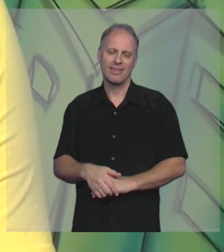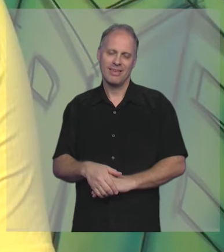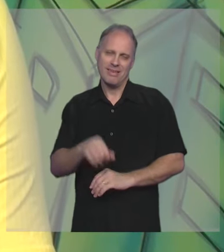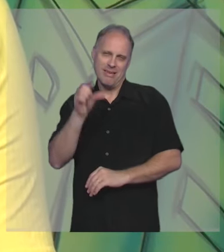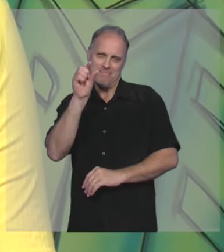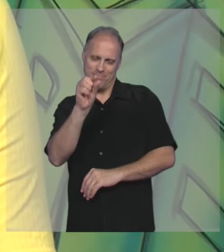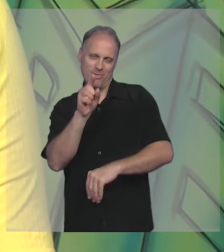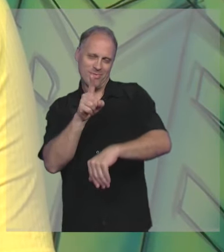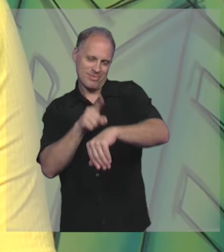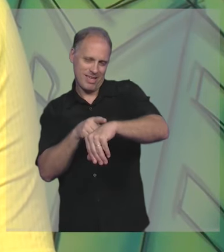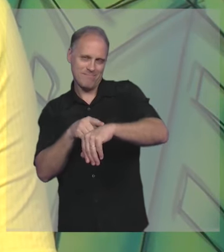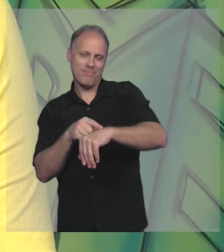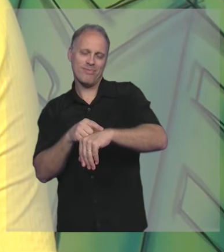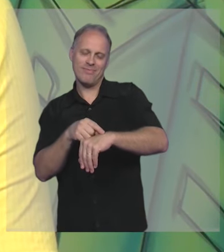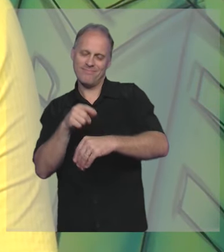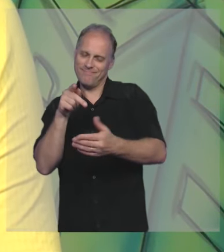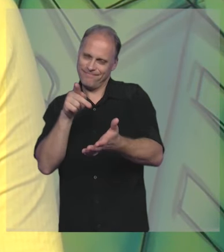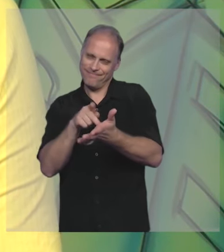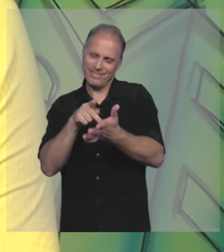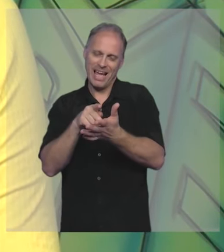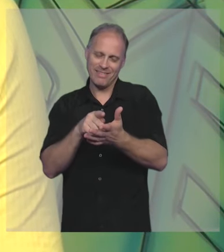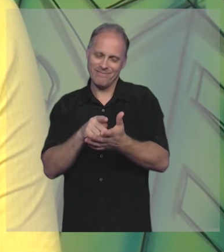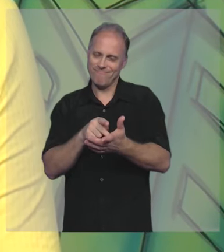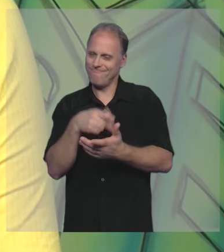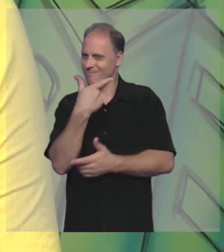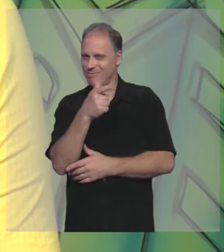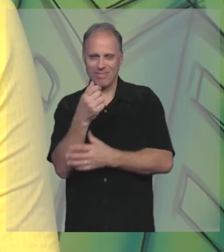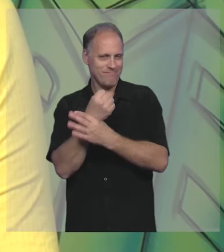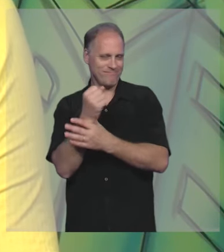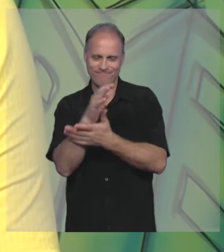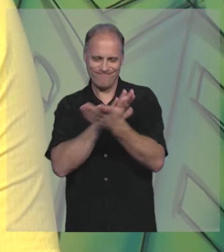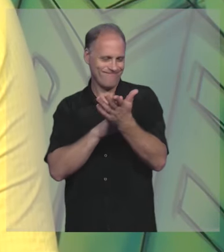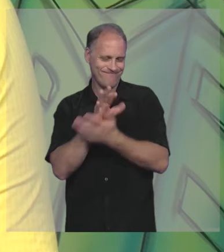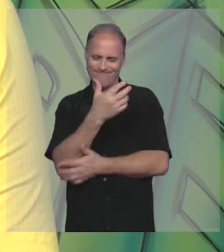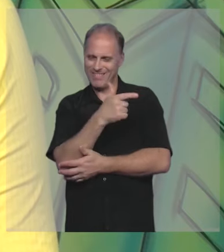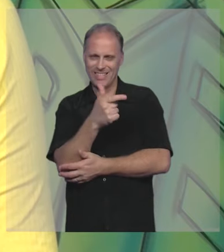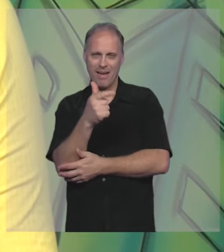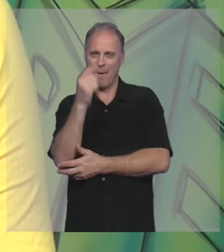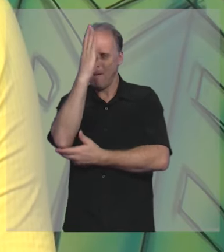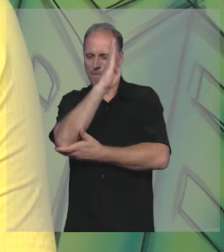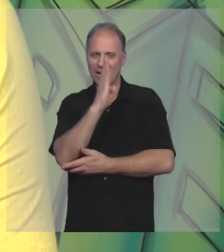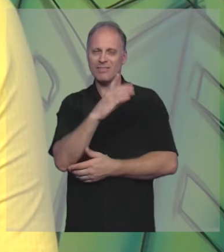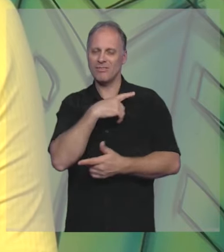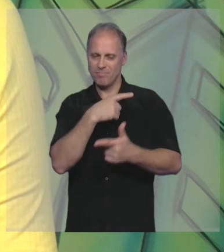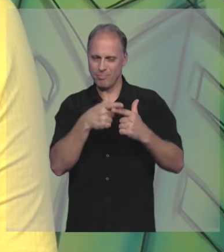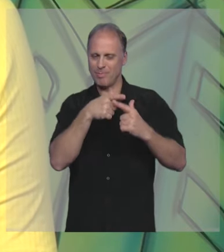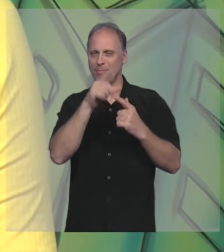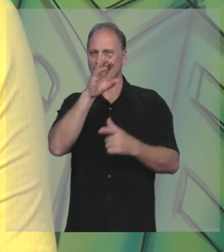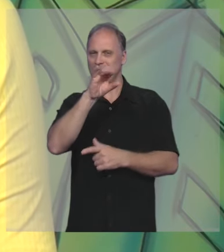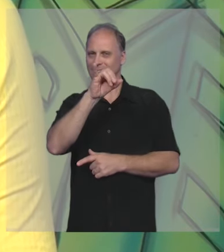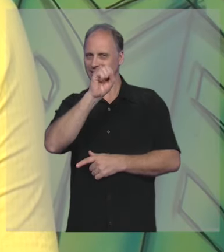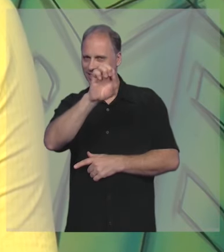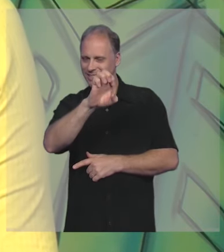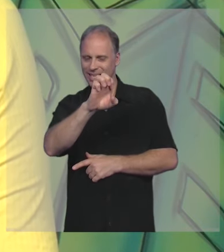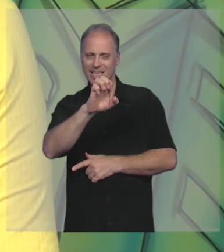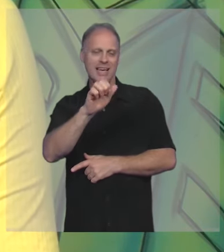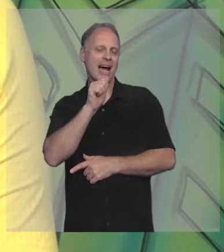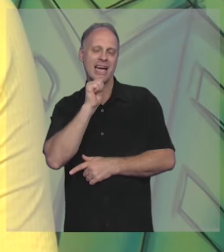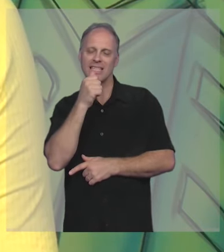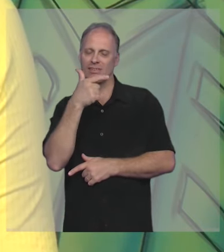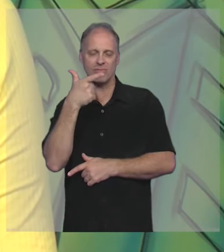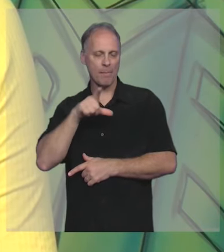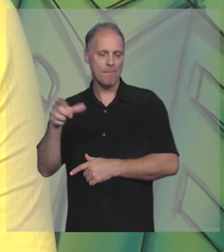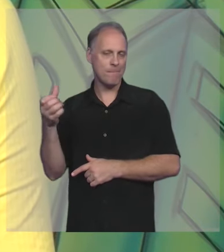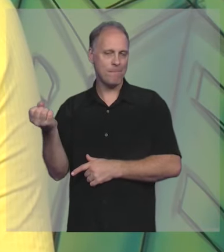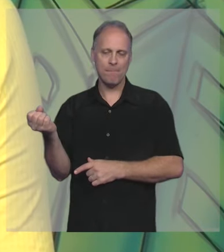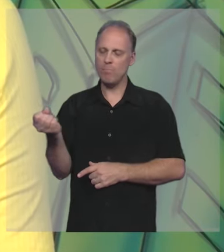Curto prazo é realmente um cenário de instabilidade, né? O Brasil saiu de uma crise, né? Mas ele não está